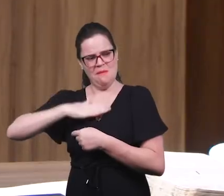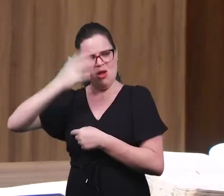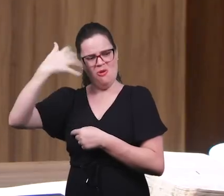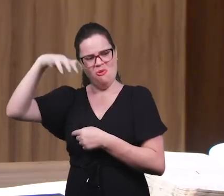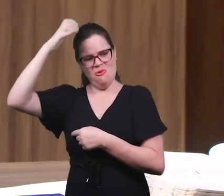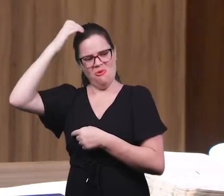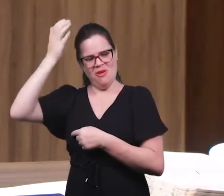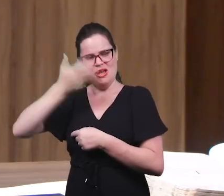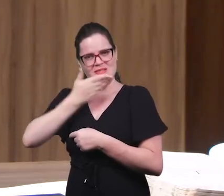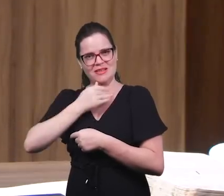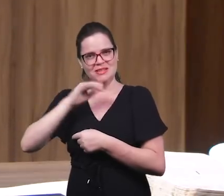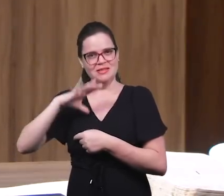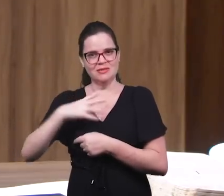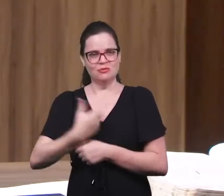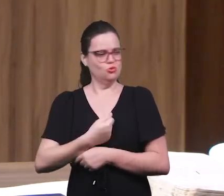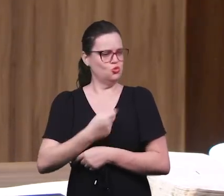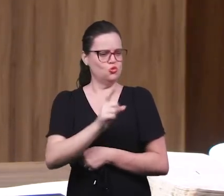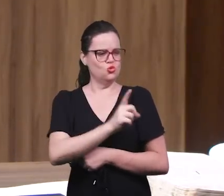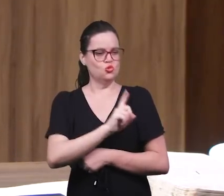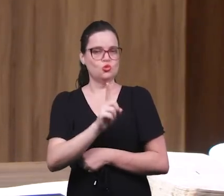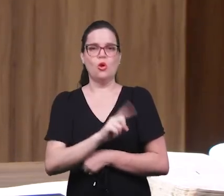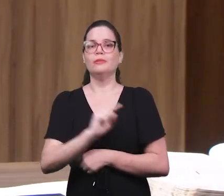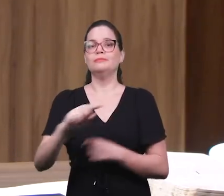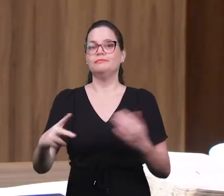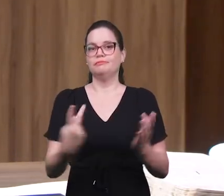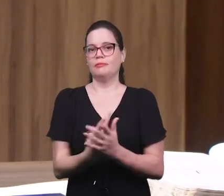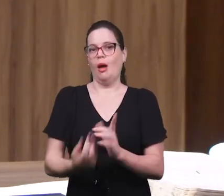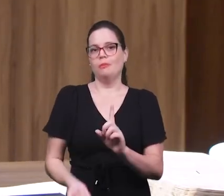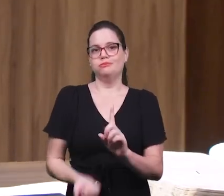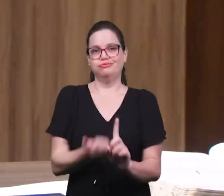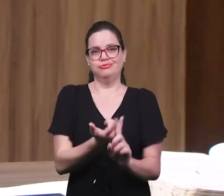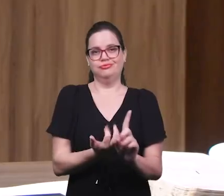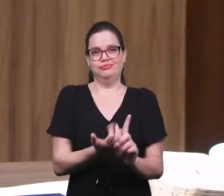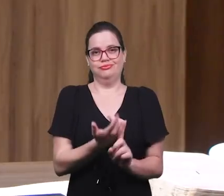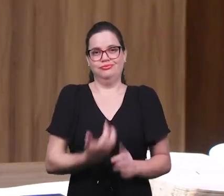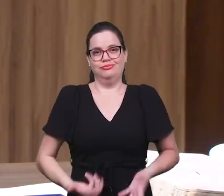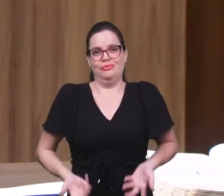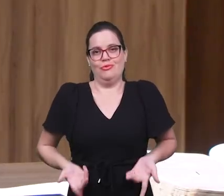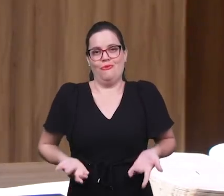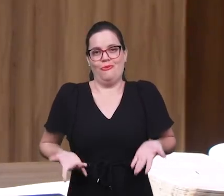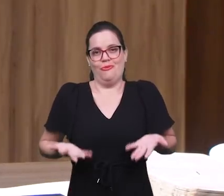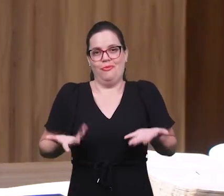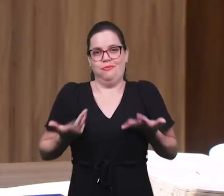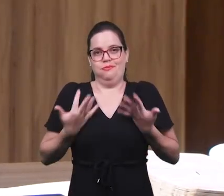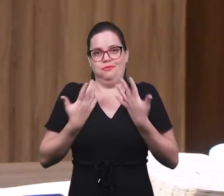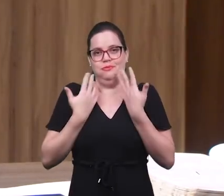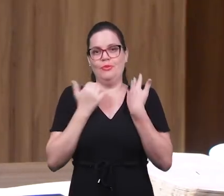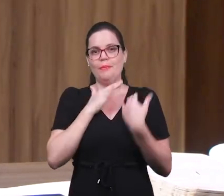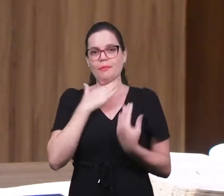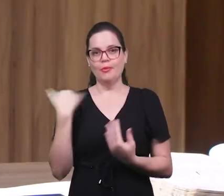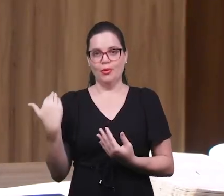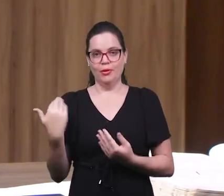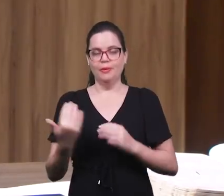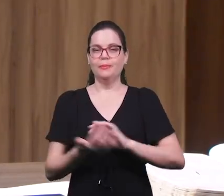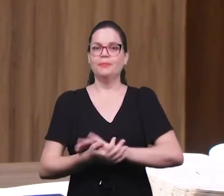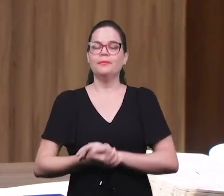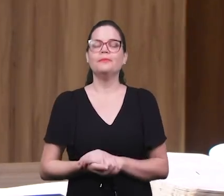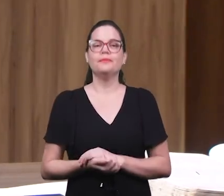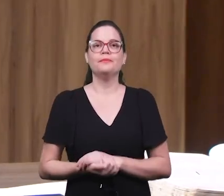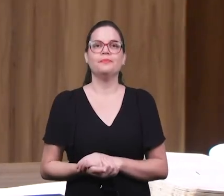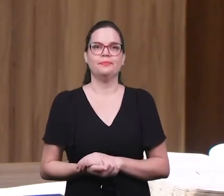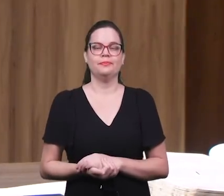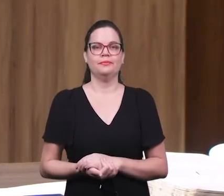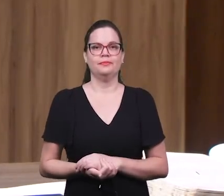o meu salvador? Aí ele foi queimado, Marco Aurélio. Então, esse aí é um dos fatos também que